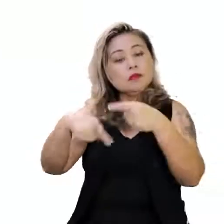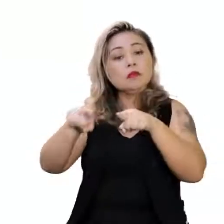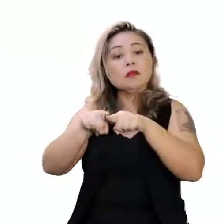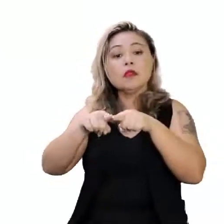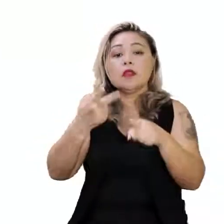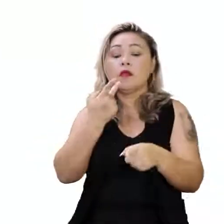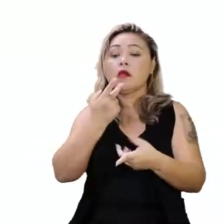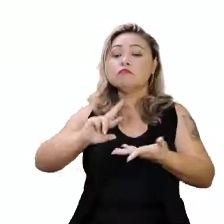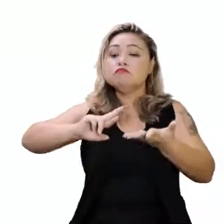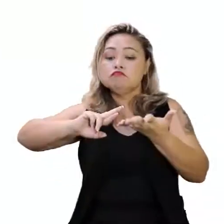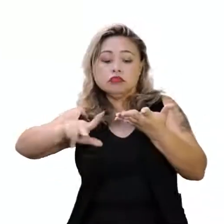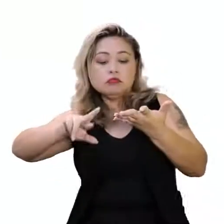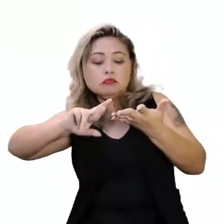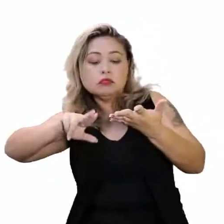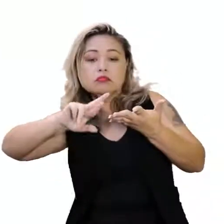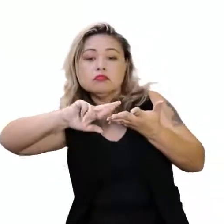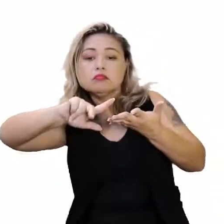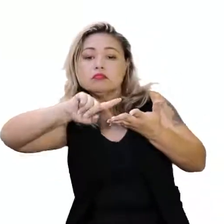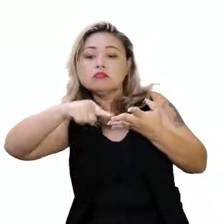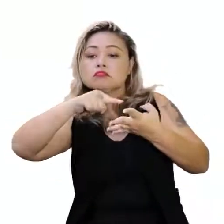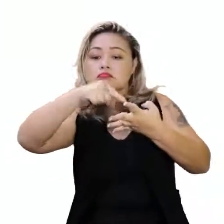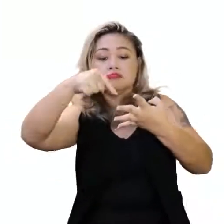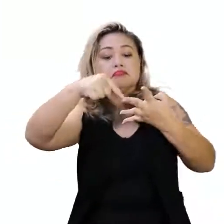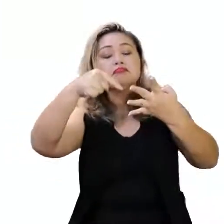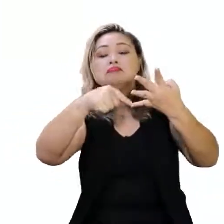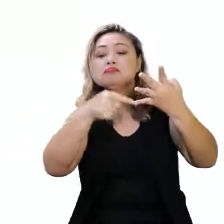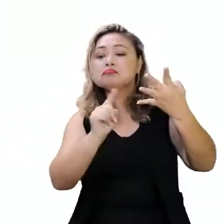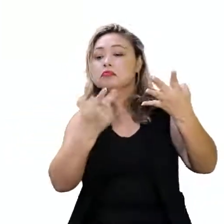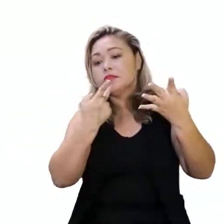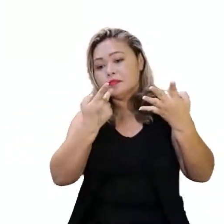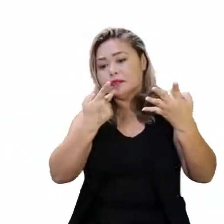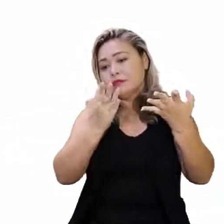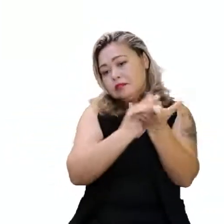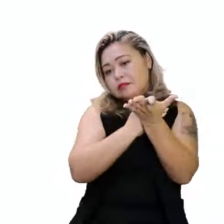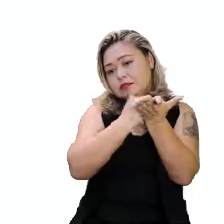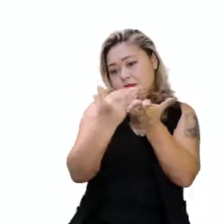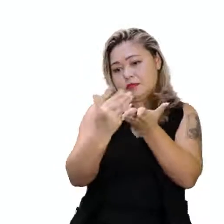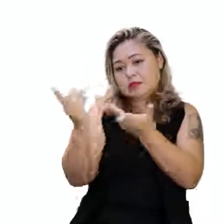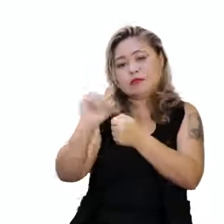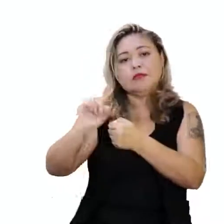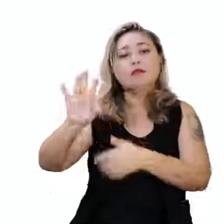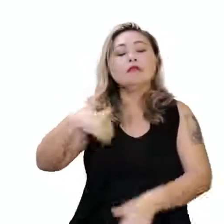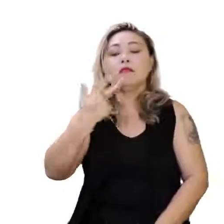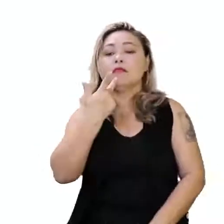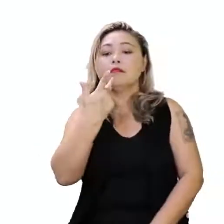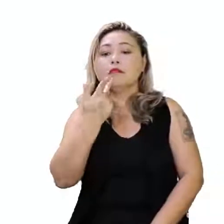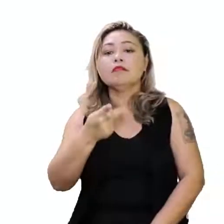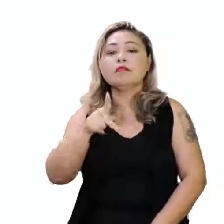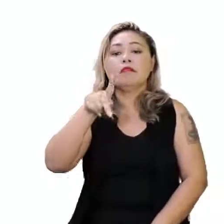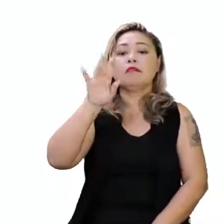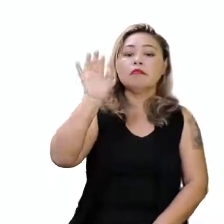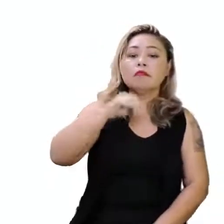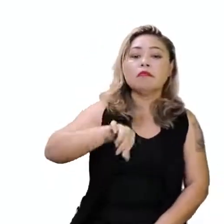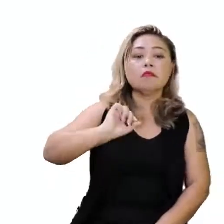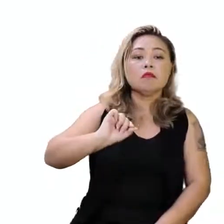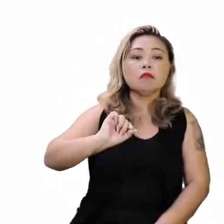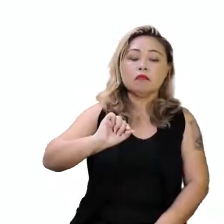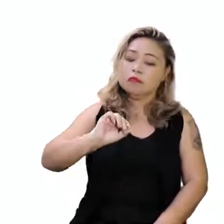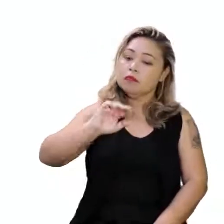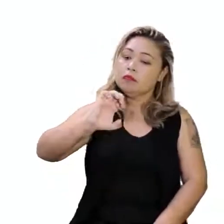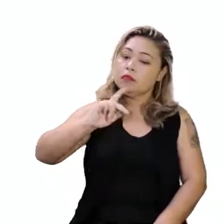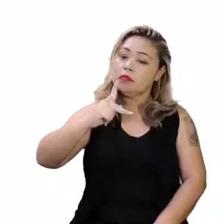da diferenciação dos tipos de especiação. E agora a gente vai começar. Para falar da especiação, a gente tem